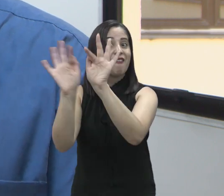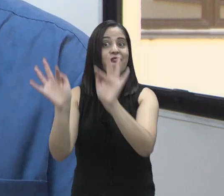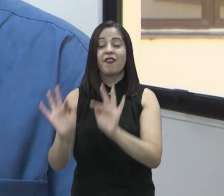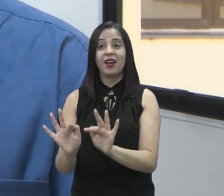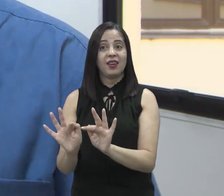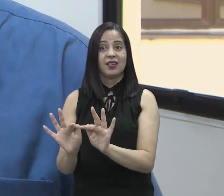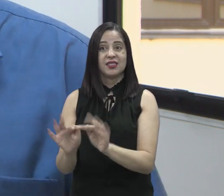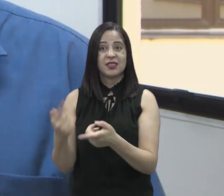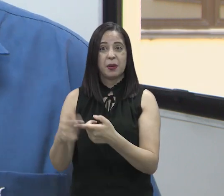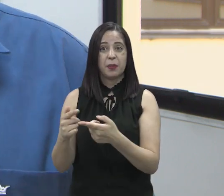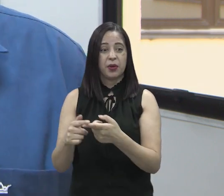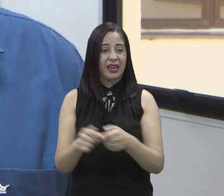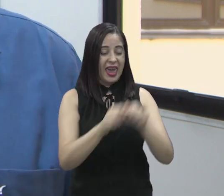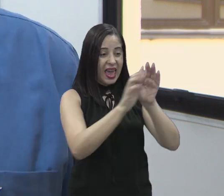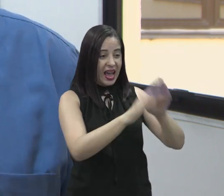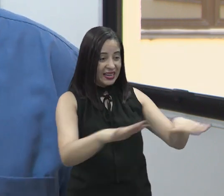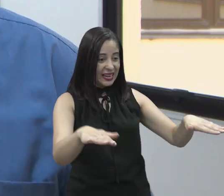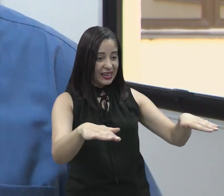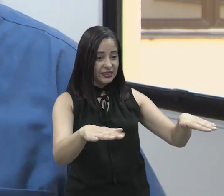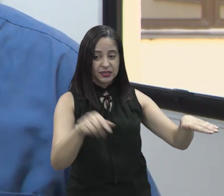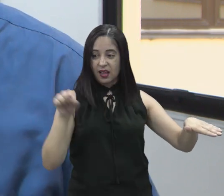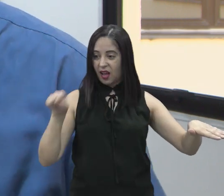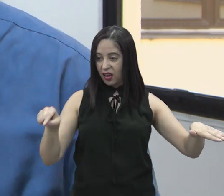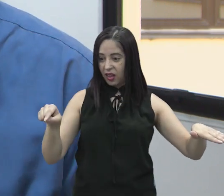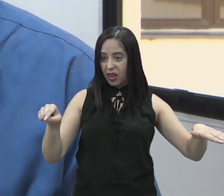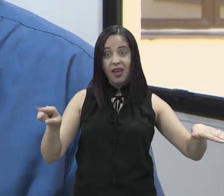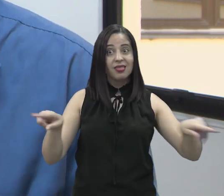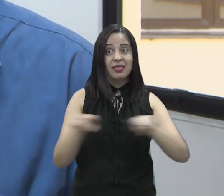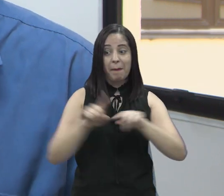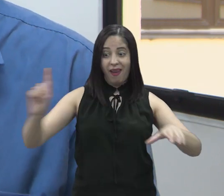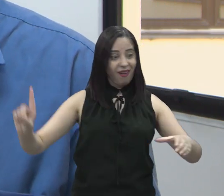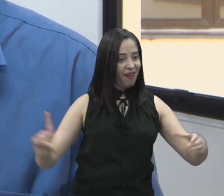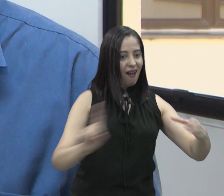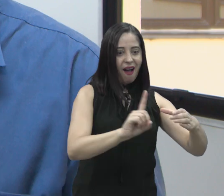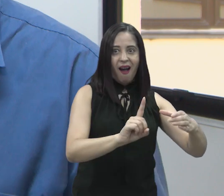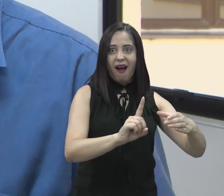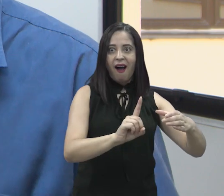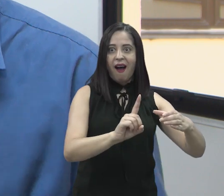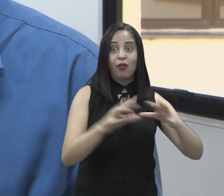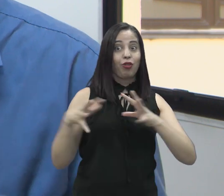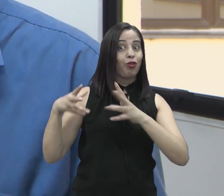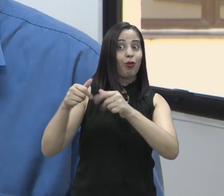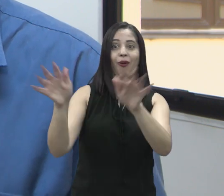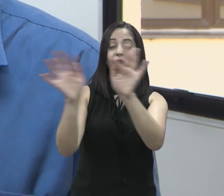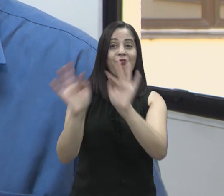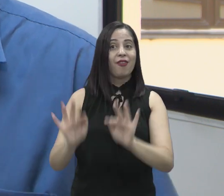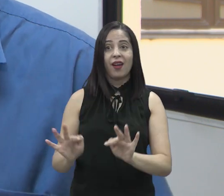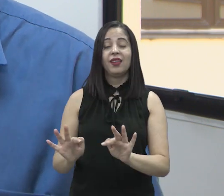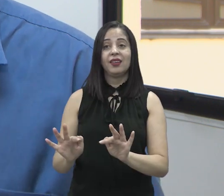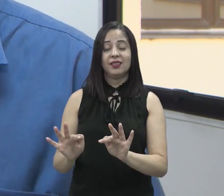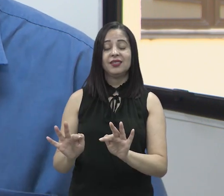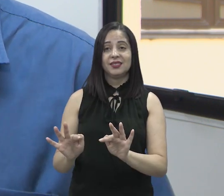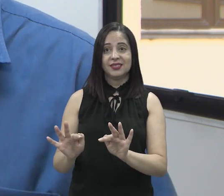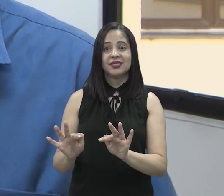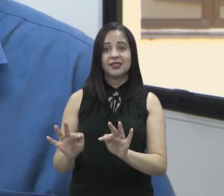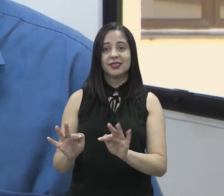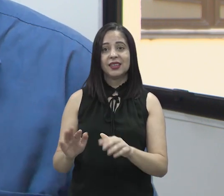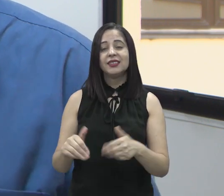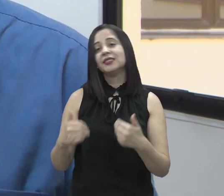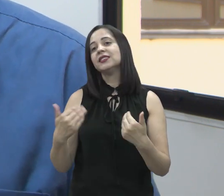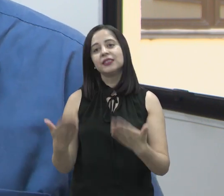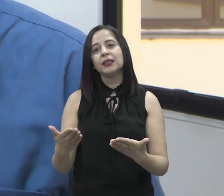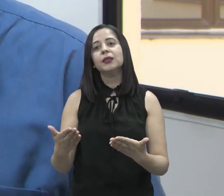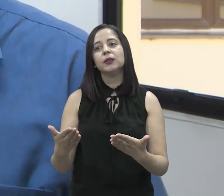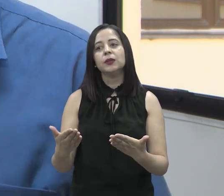que não só uma parte dos alunos, mas todos os alunos poderão usufruir dessa parte. Então é cada vez